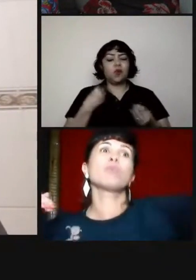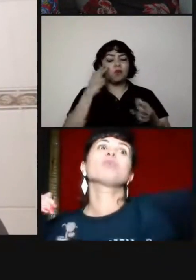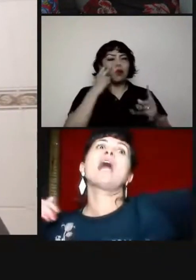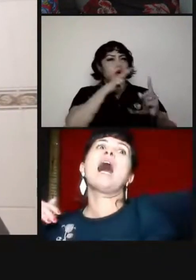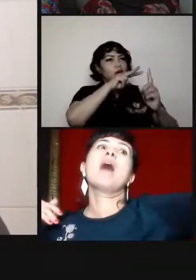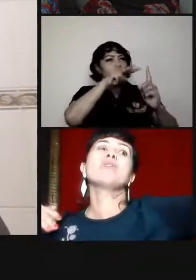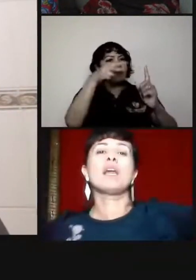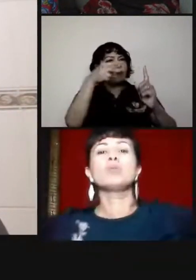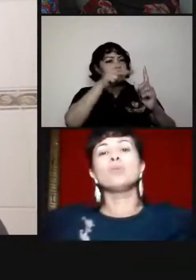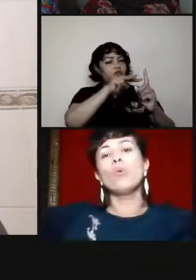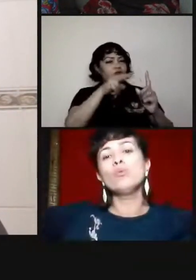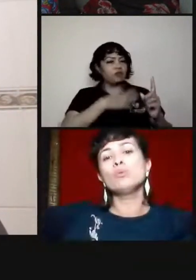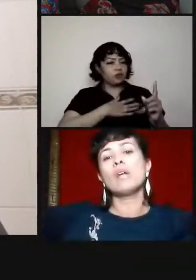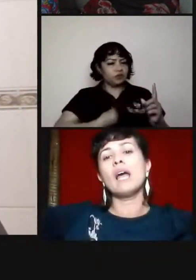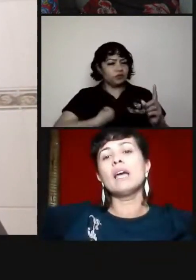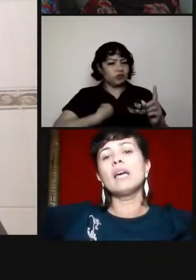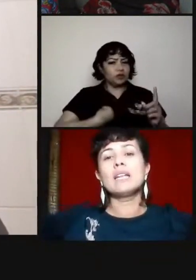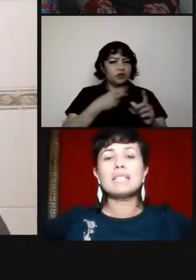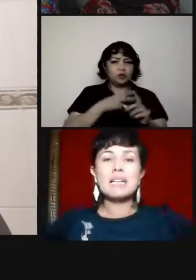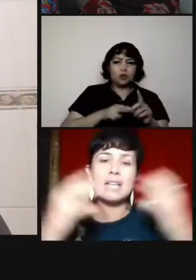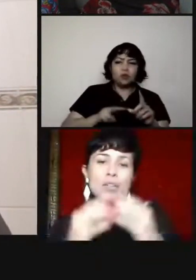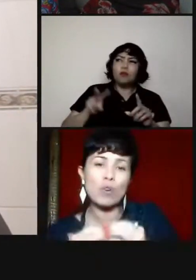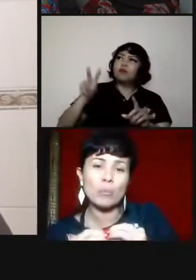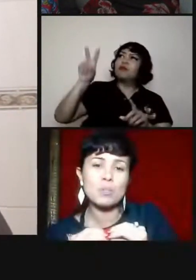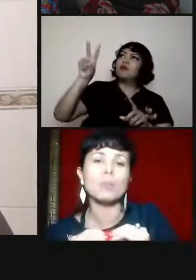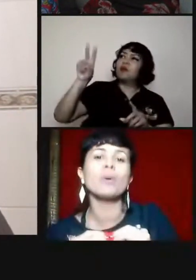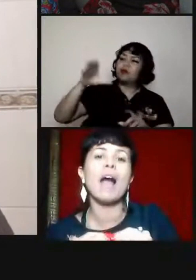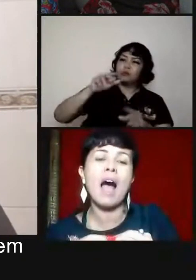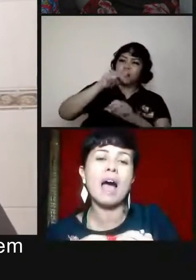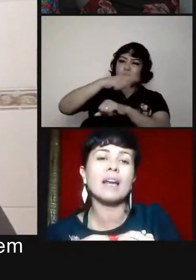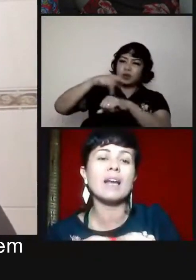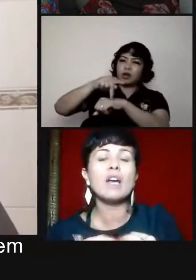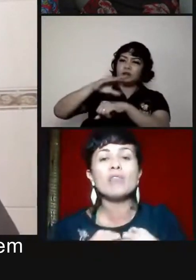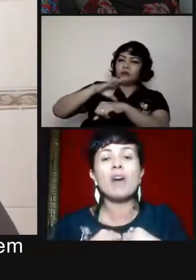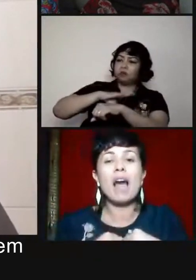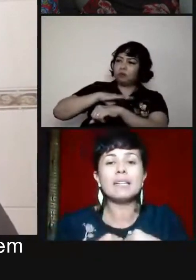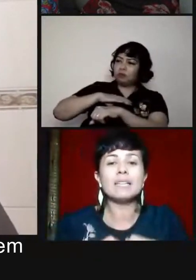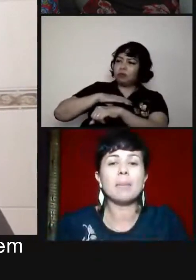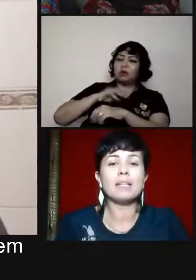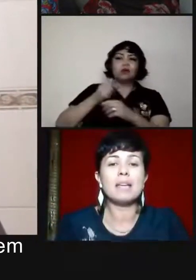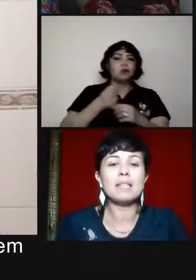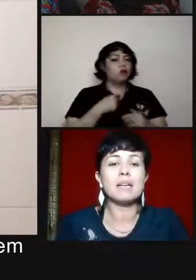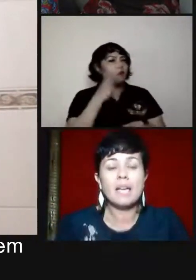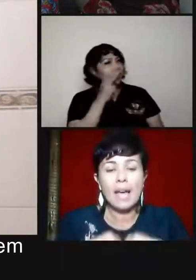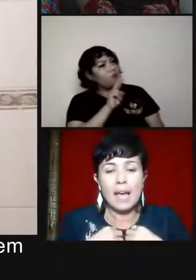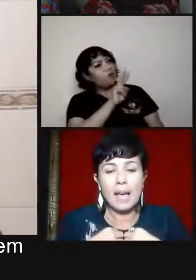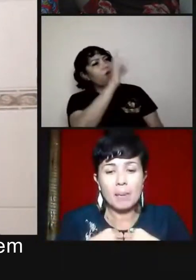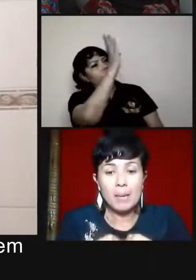falar de Portugal e falar do mundo, né, e trazer de novo para o seu lugar, né, falar da